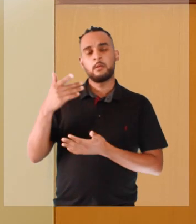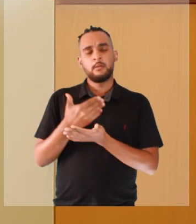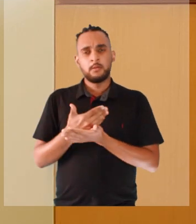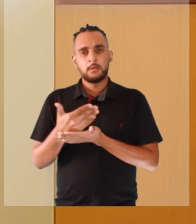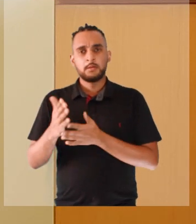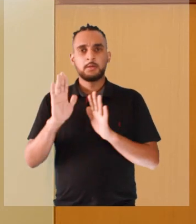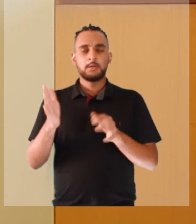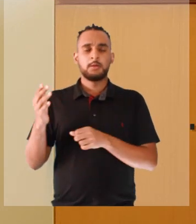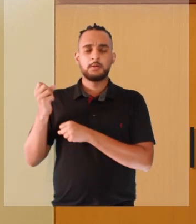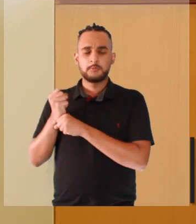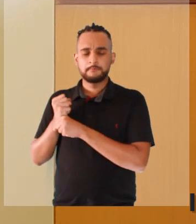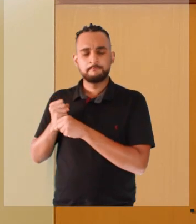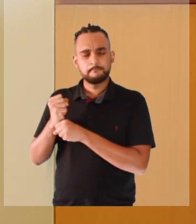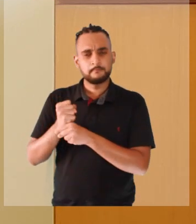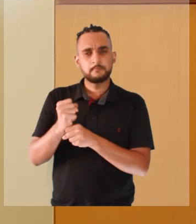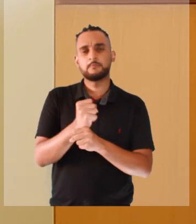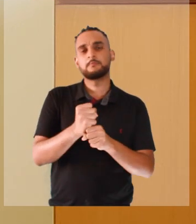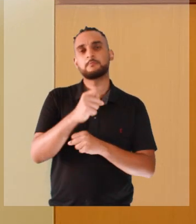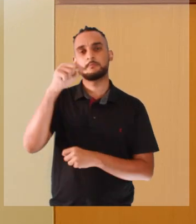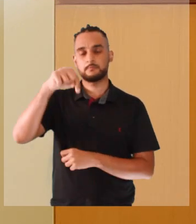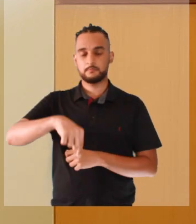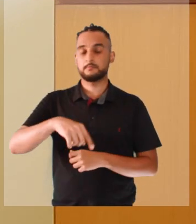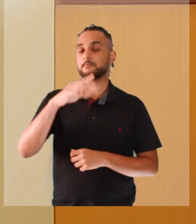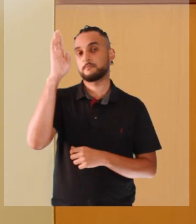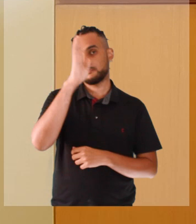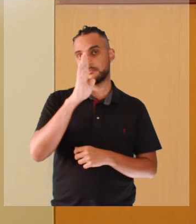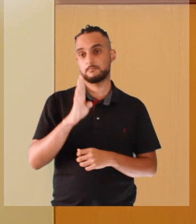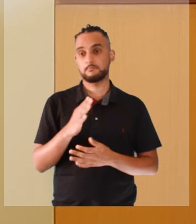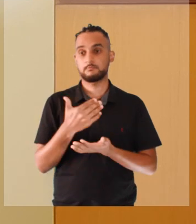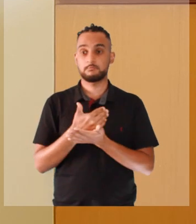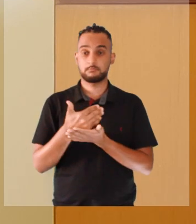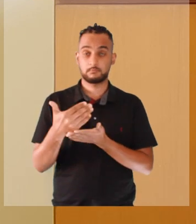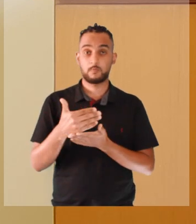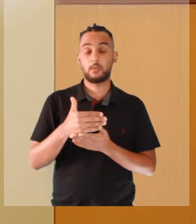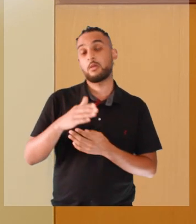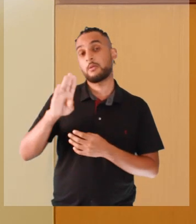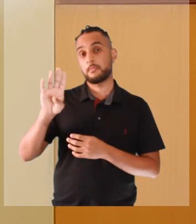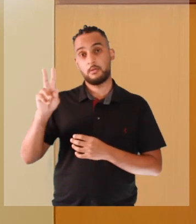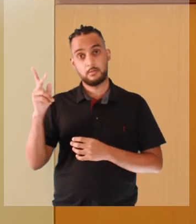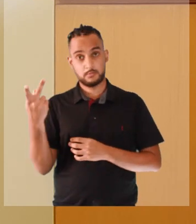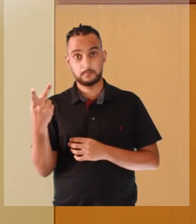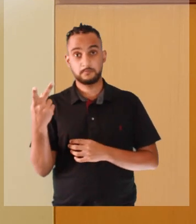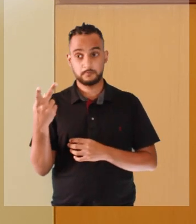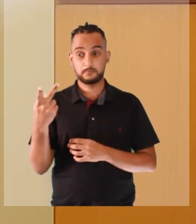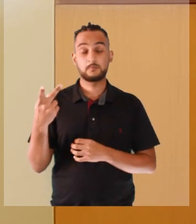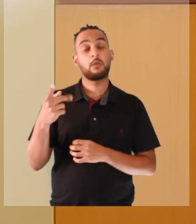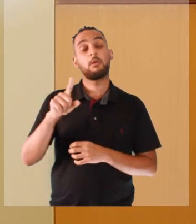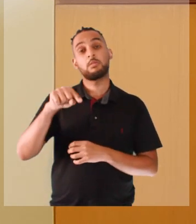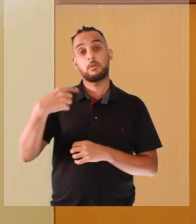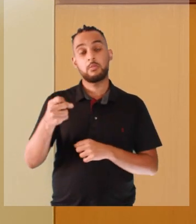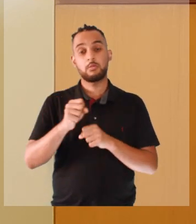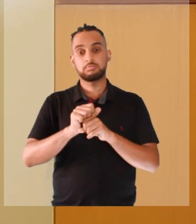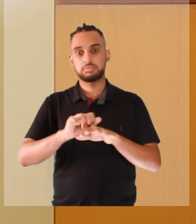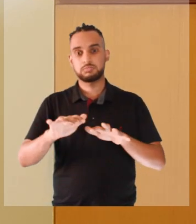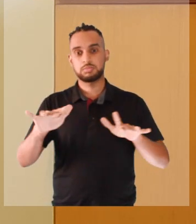Bíblia. É uma iniciativa que já tem dezenas de anos aqui no